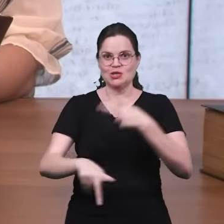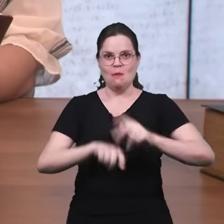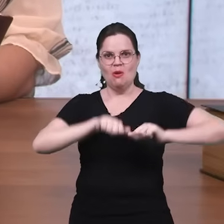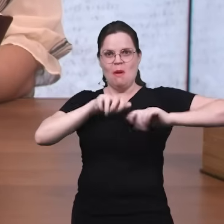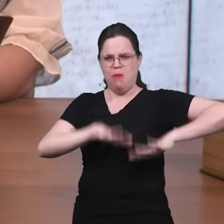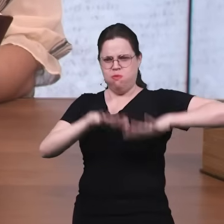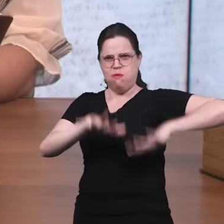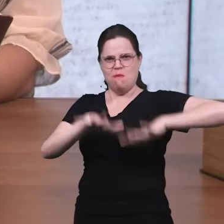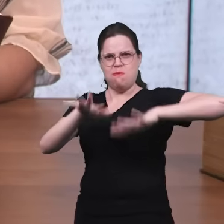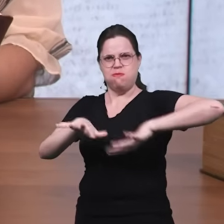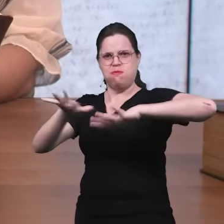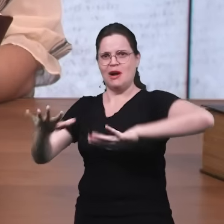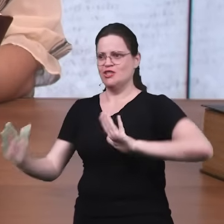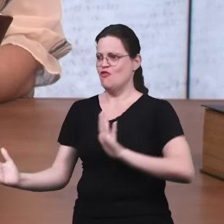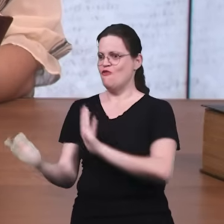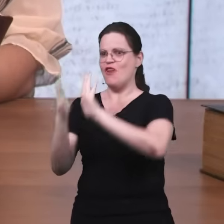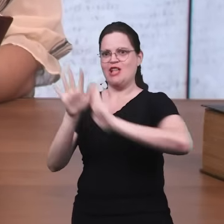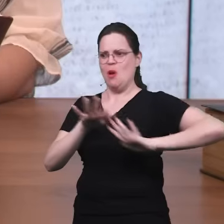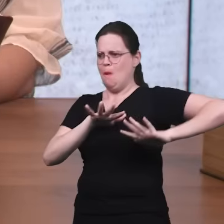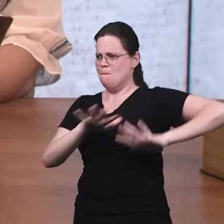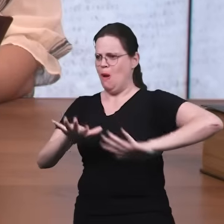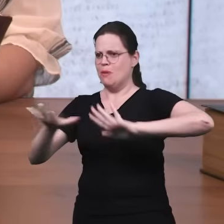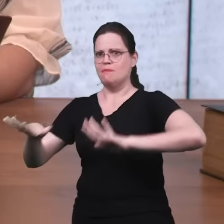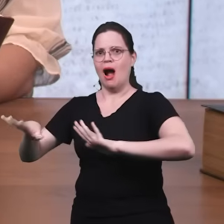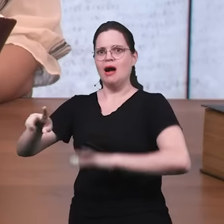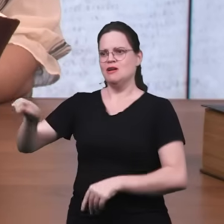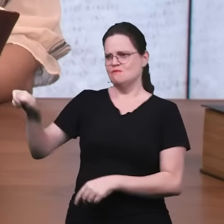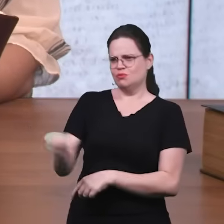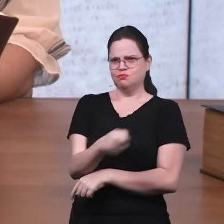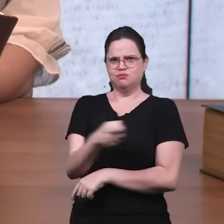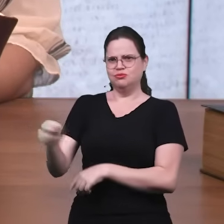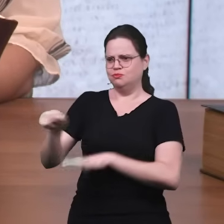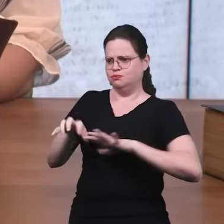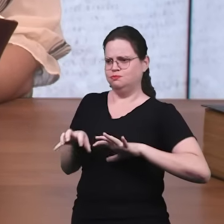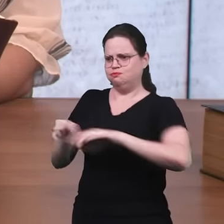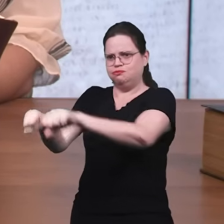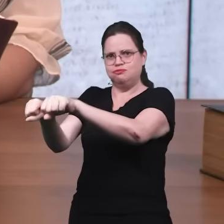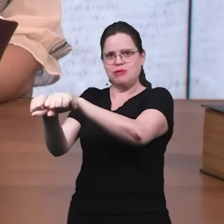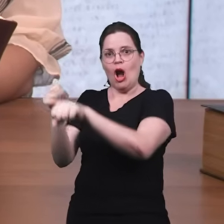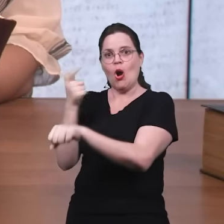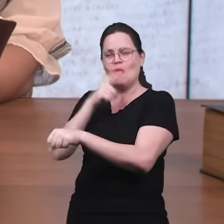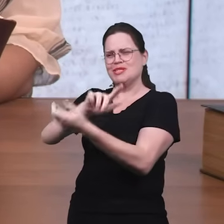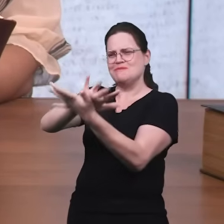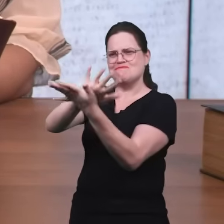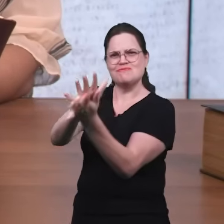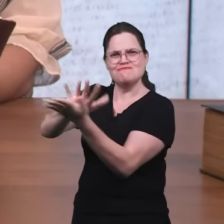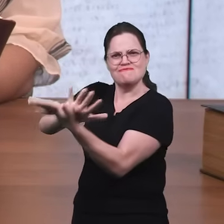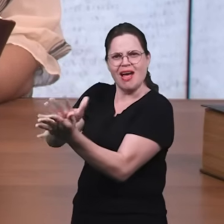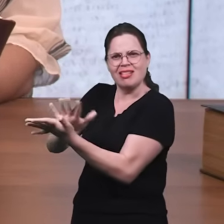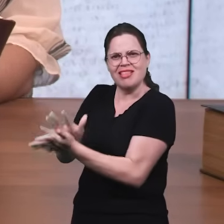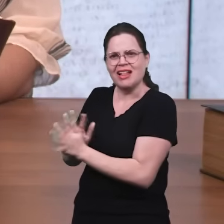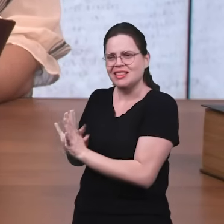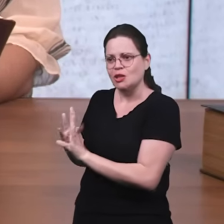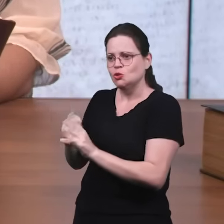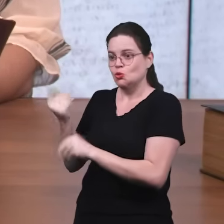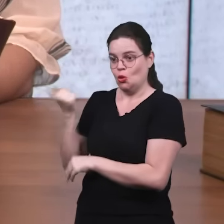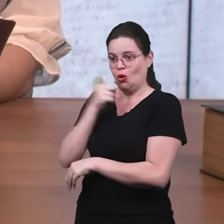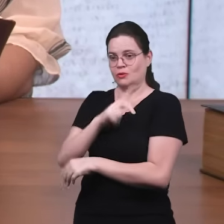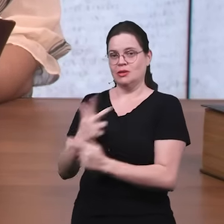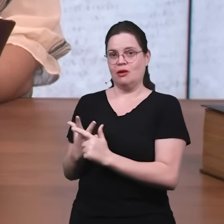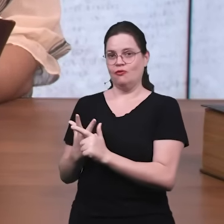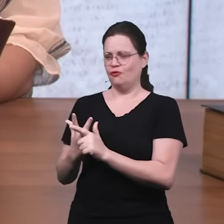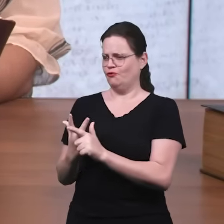cada qual em frente de si, e tomaram a cidade. E tudo quanto na cidade